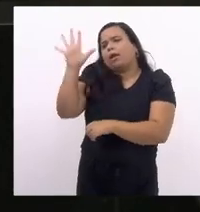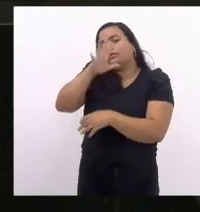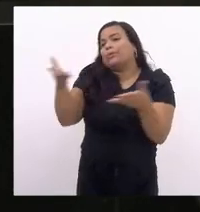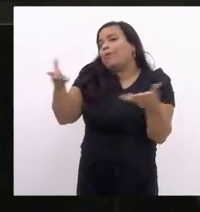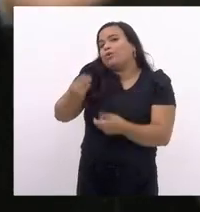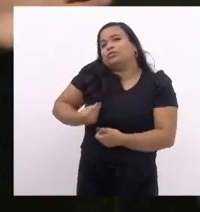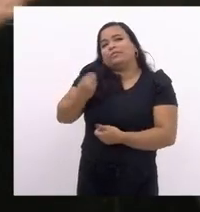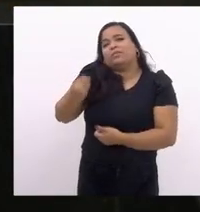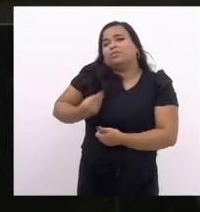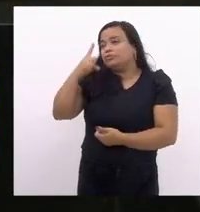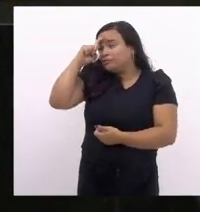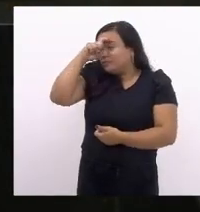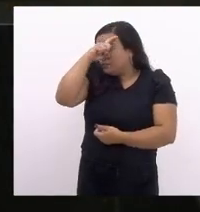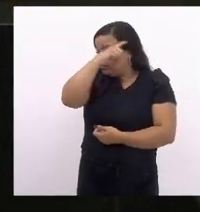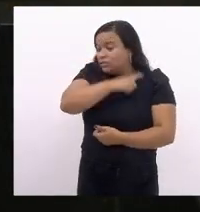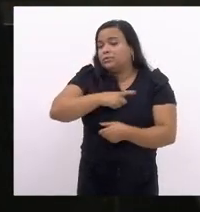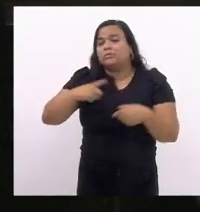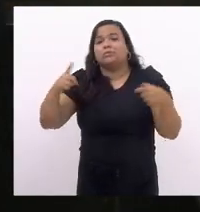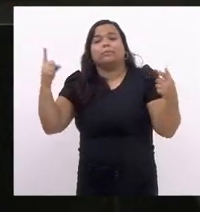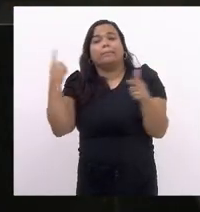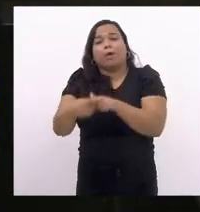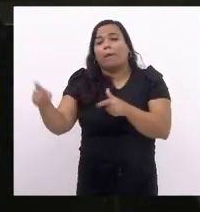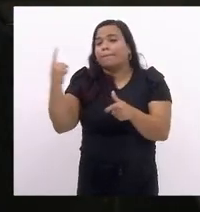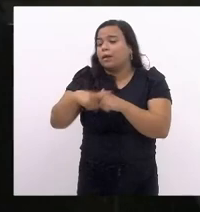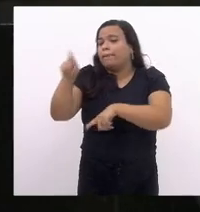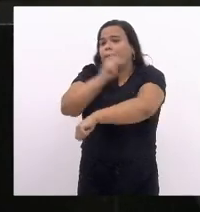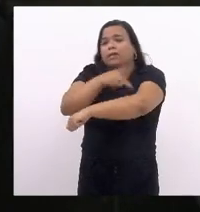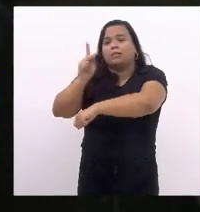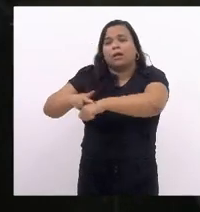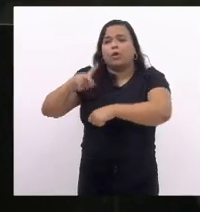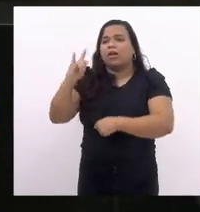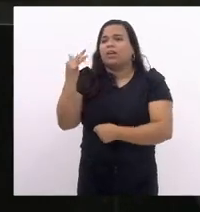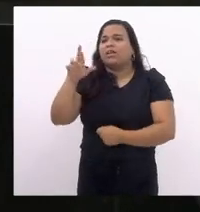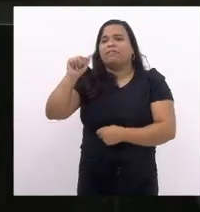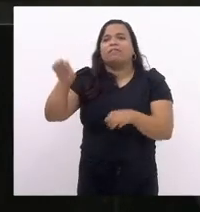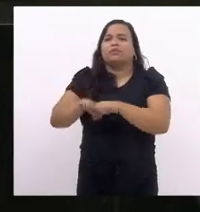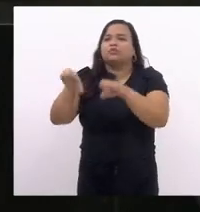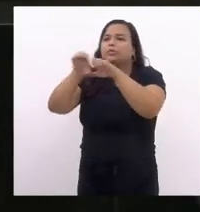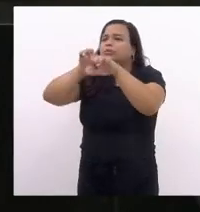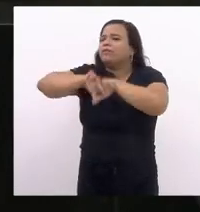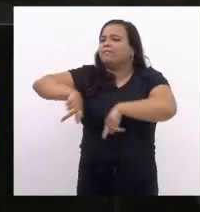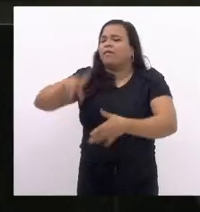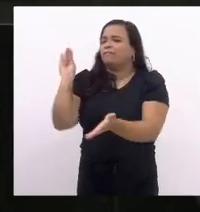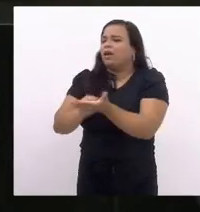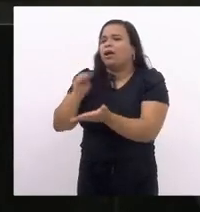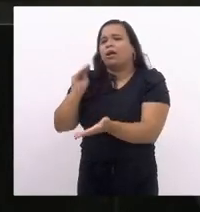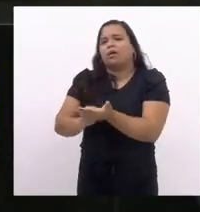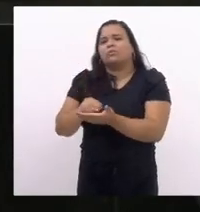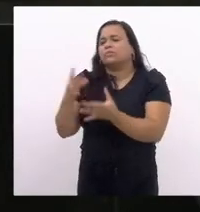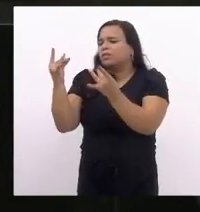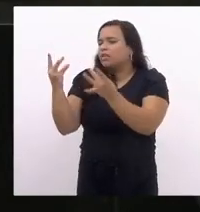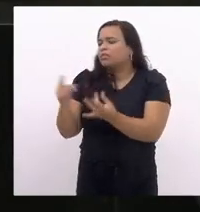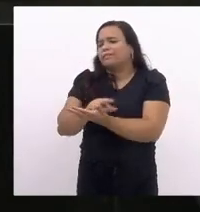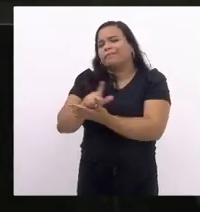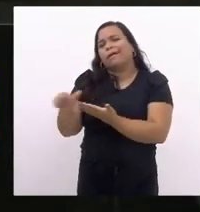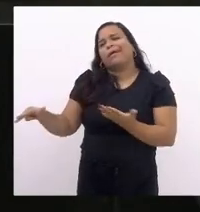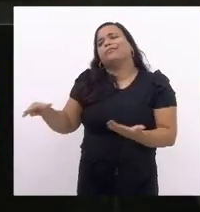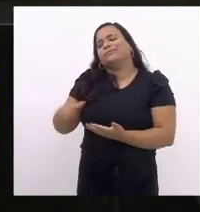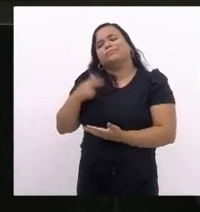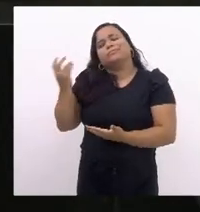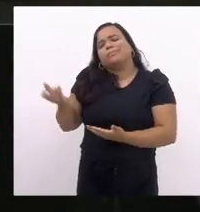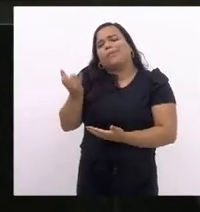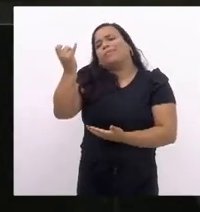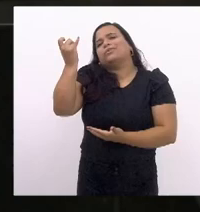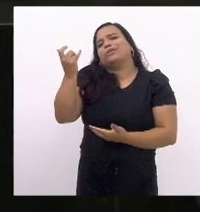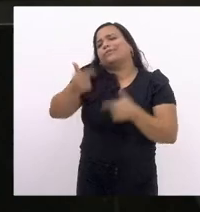de desencontro pedagógico completo, de infraestrutura precária em vários aspectos indispensáveis ao funcionamento cotidiano